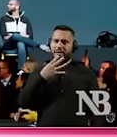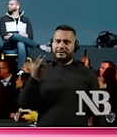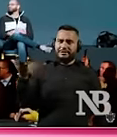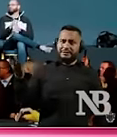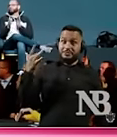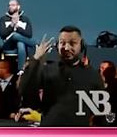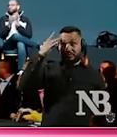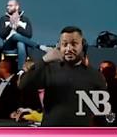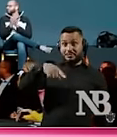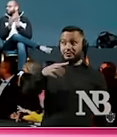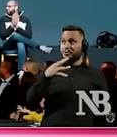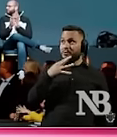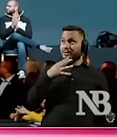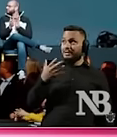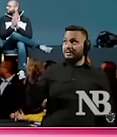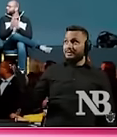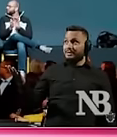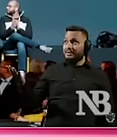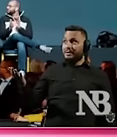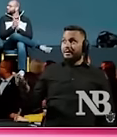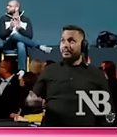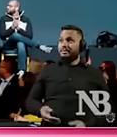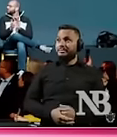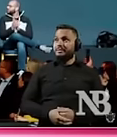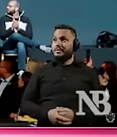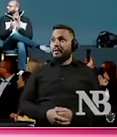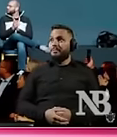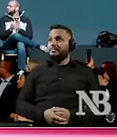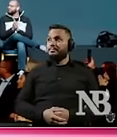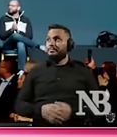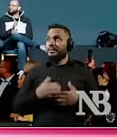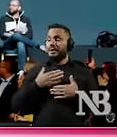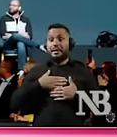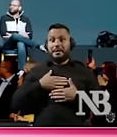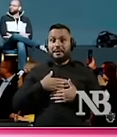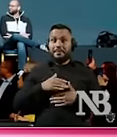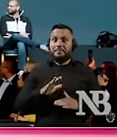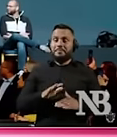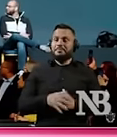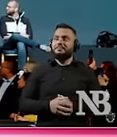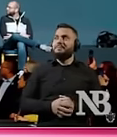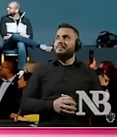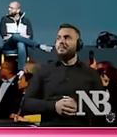Eu não sei, está segurando. Calma, só ali mesmo, por enquanto.